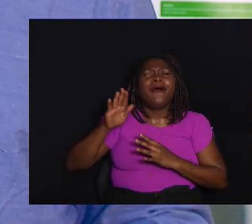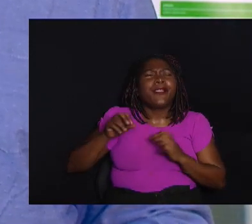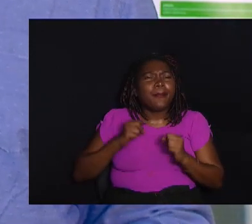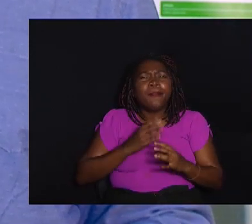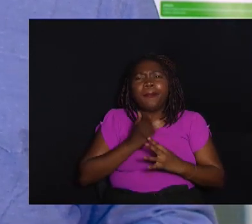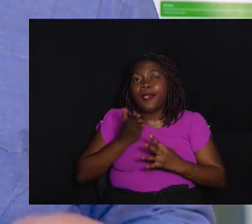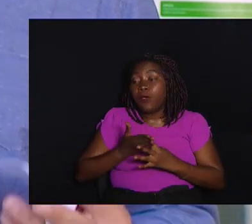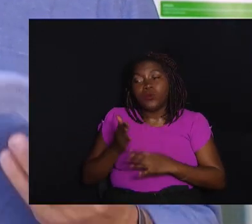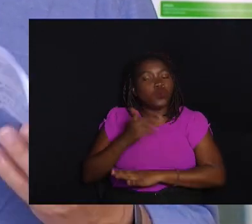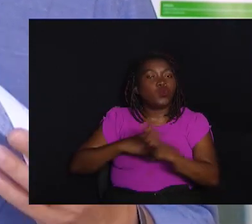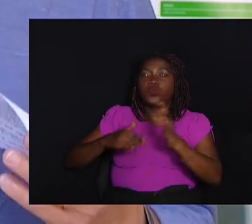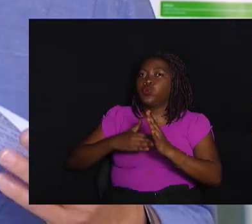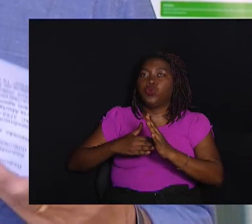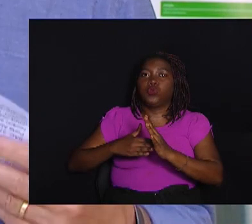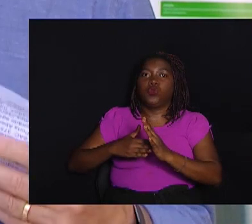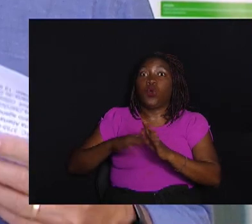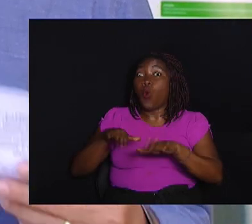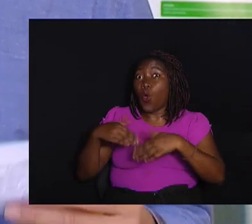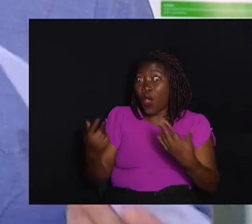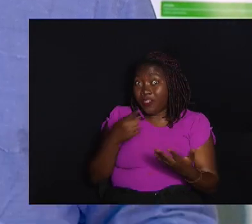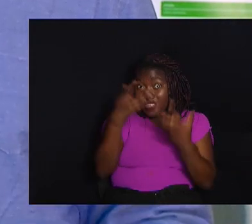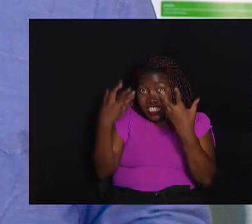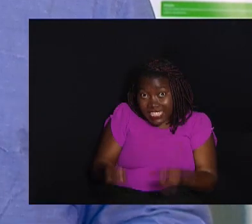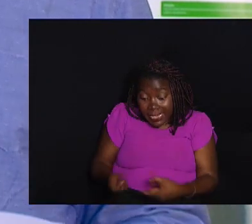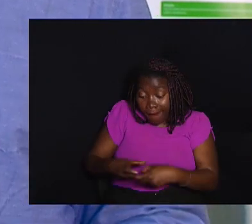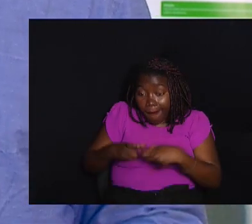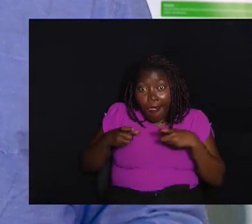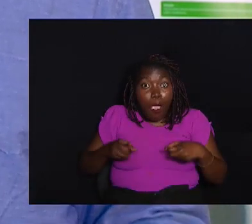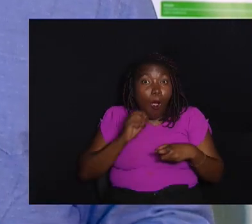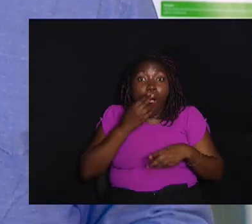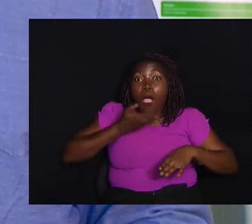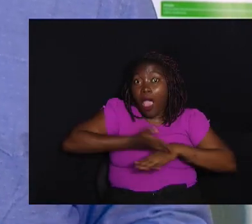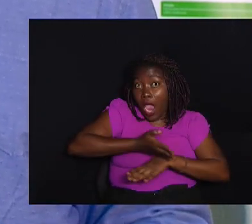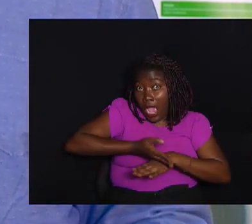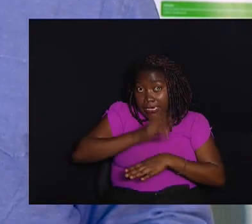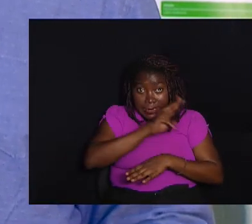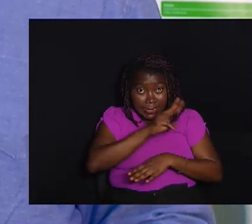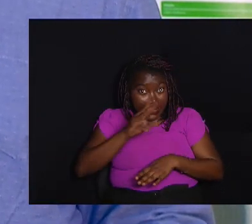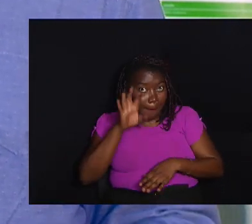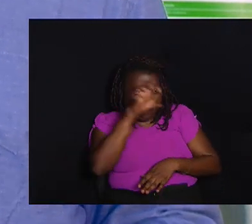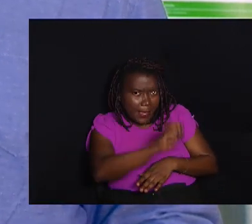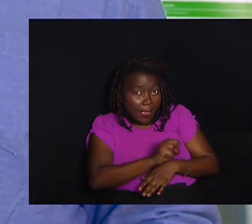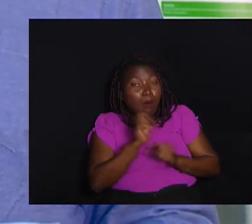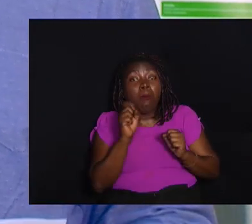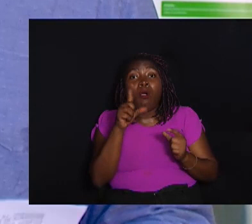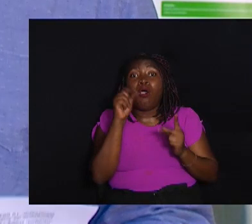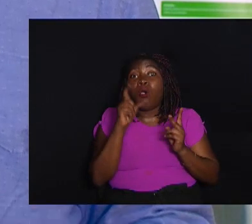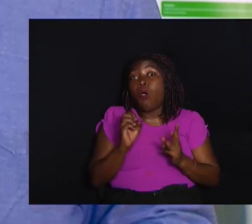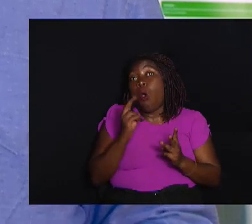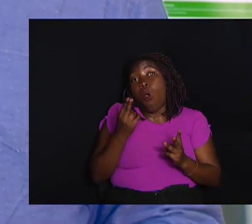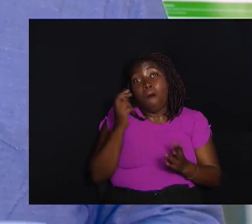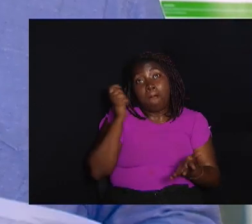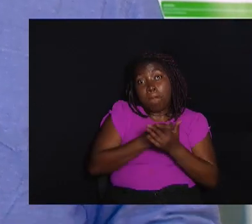um, todos podem parcelar. Quando você receber o seu carnê ou acessar o site e pegar o seu carnê, você pode escolher ou paga em